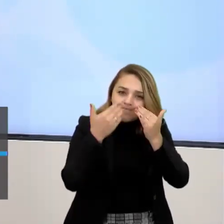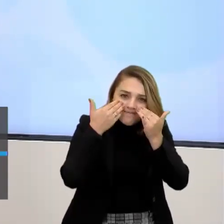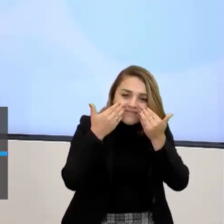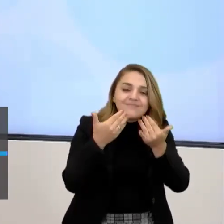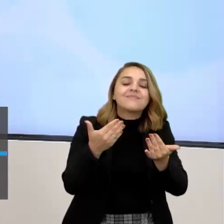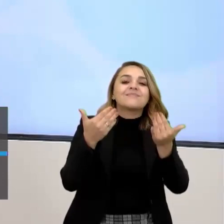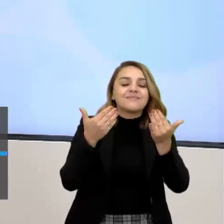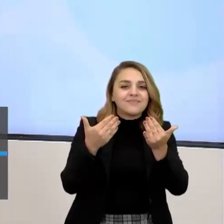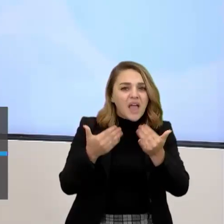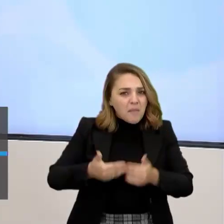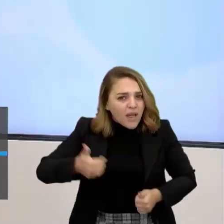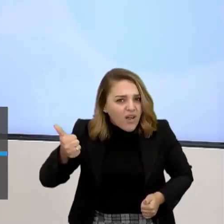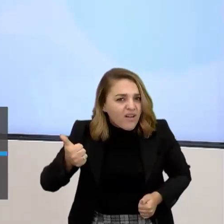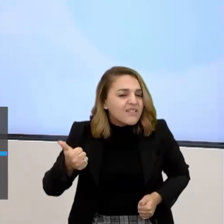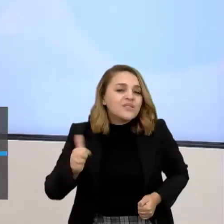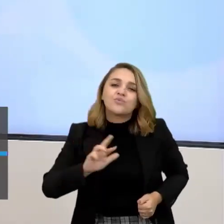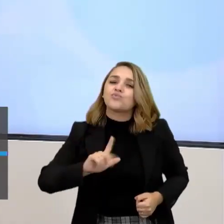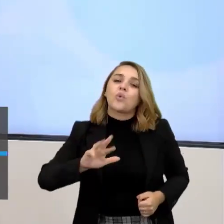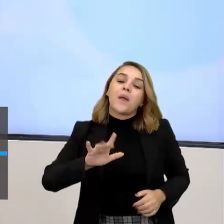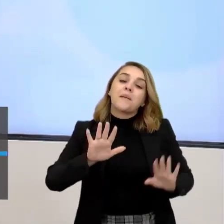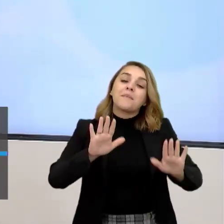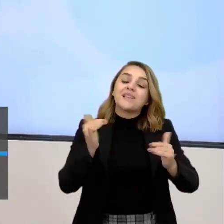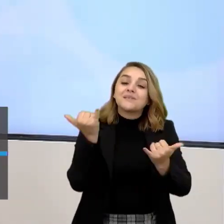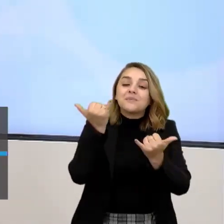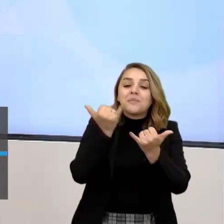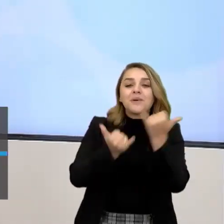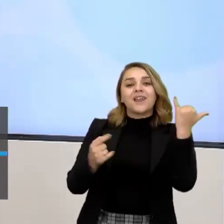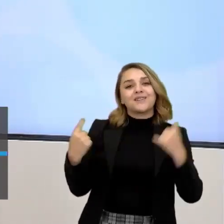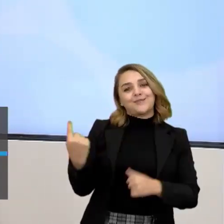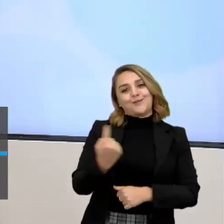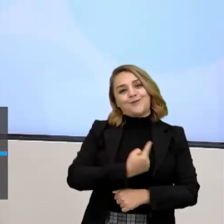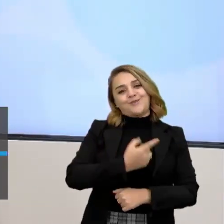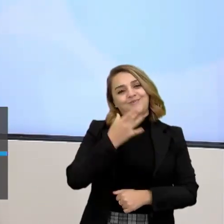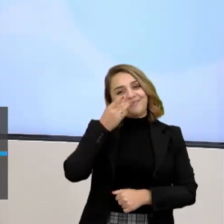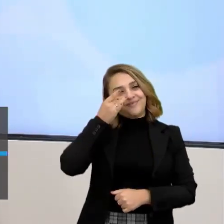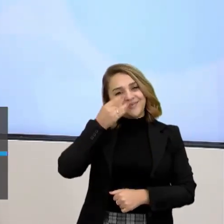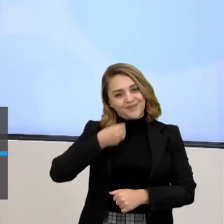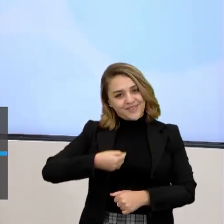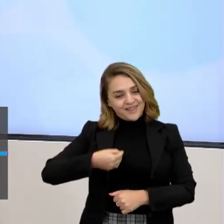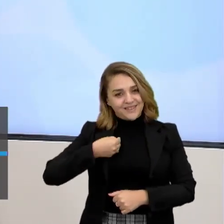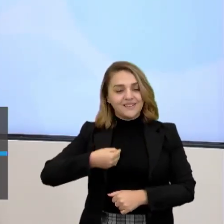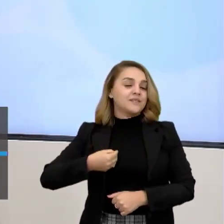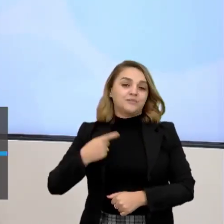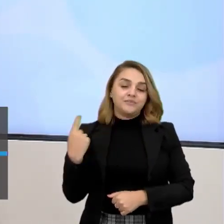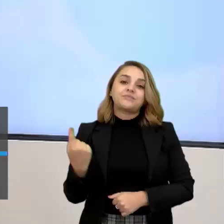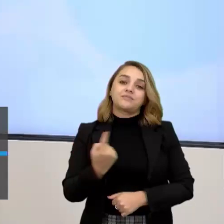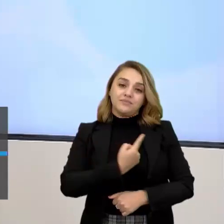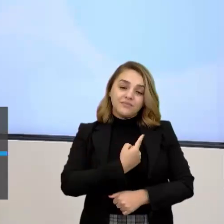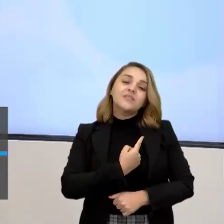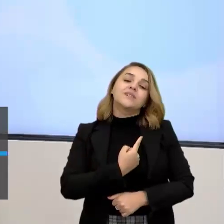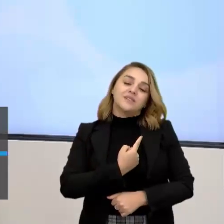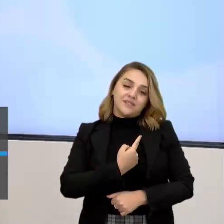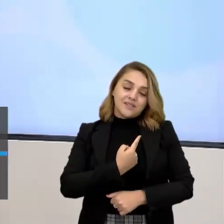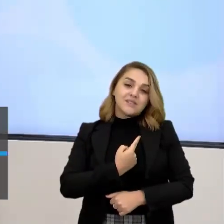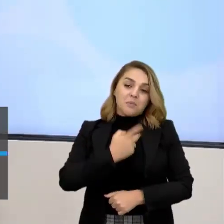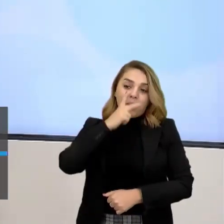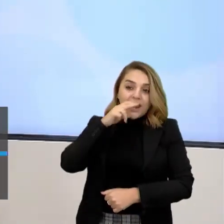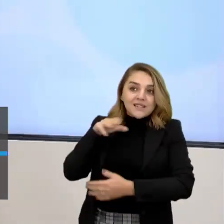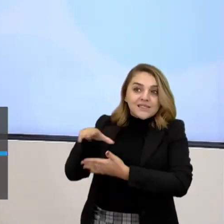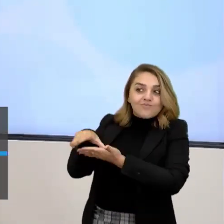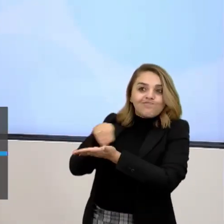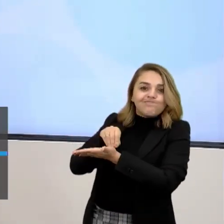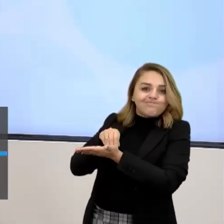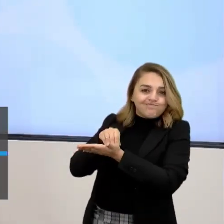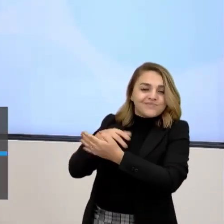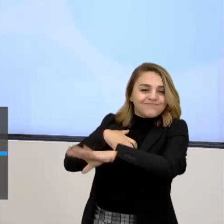melhor. Não é melhor, mas eu acho que é muito mais próximo da gente. Porque a gente é assim, a gente vê nesses escritores, porque